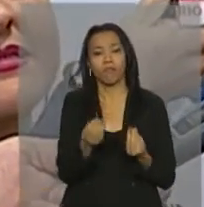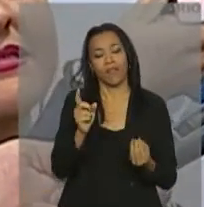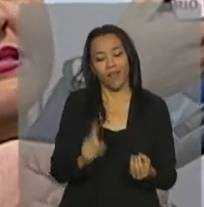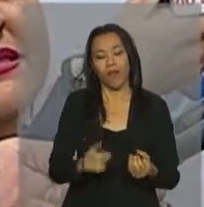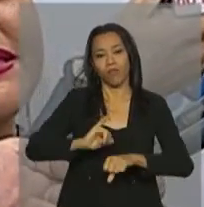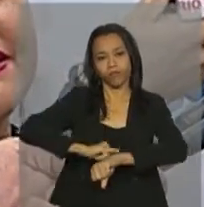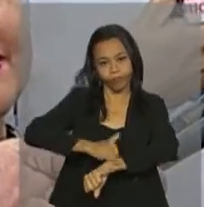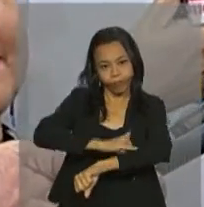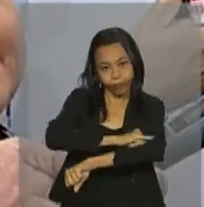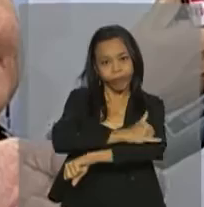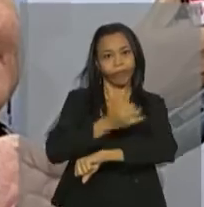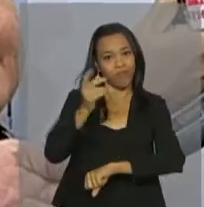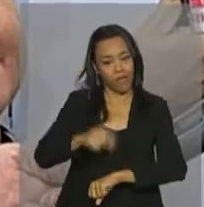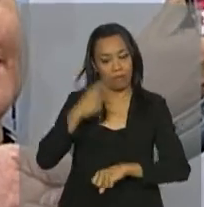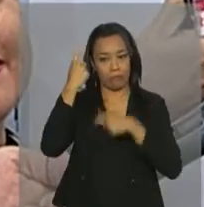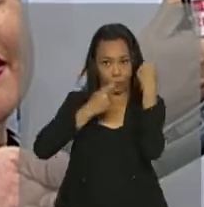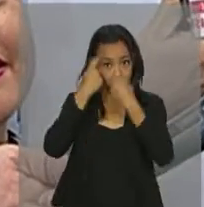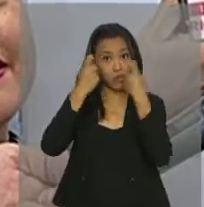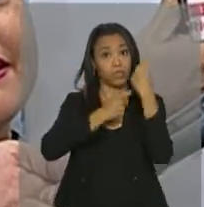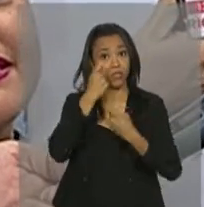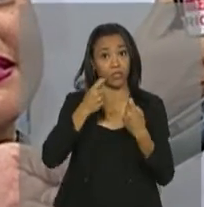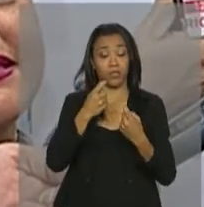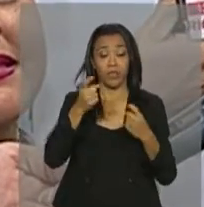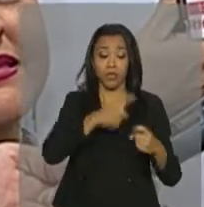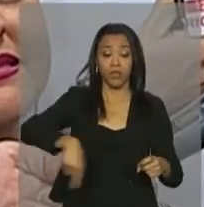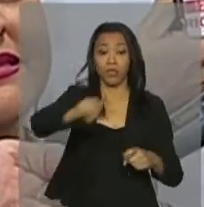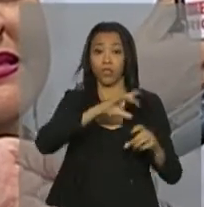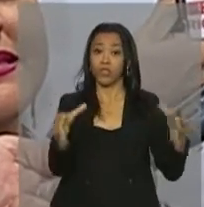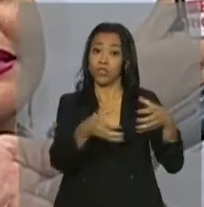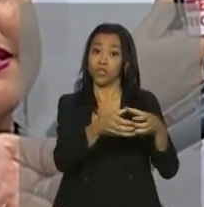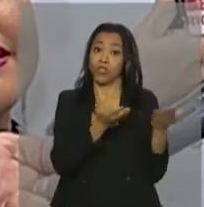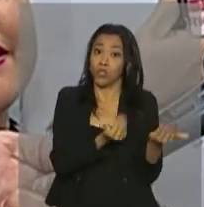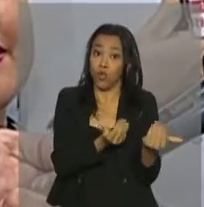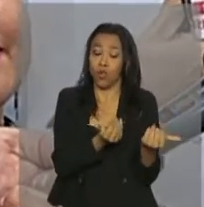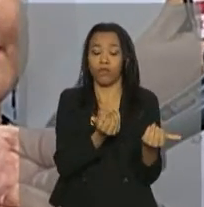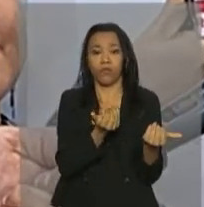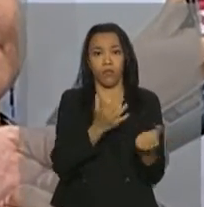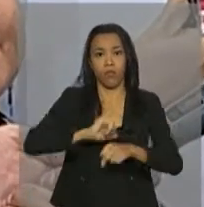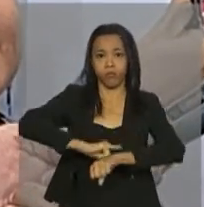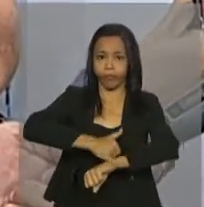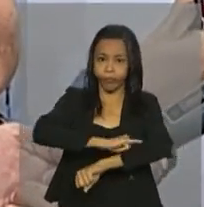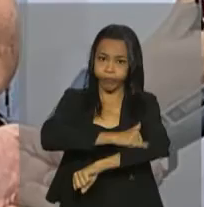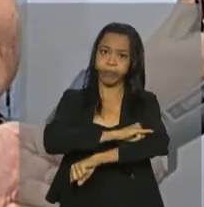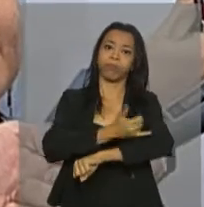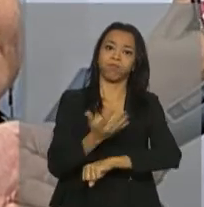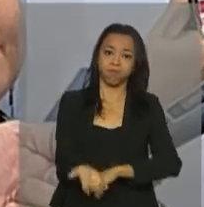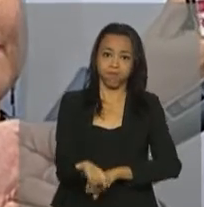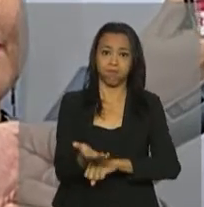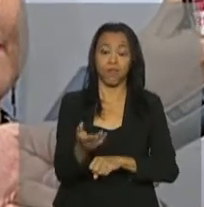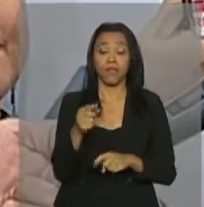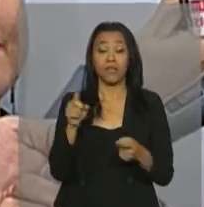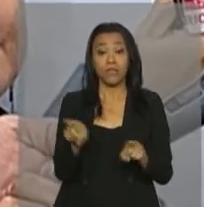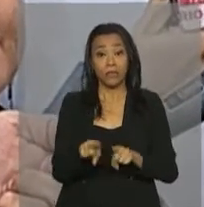sobrepeso são muito preocupantes porque os jovens já estão com índices muito altos de obesidade sobrepeso e temos